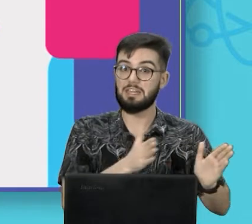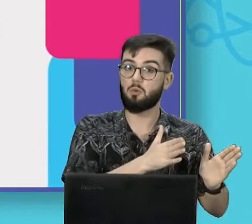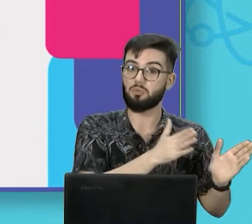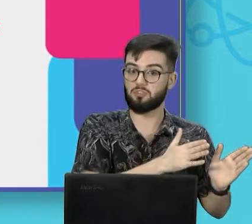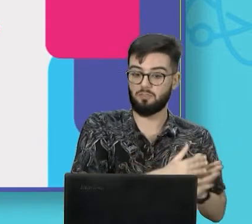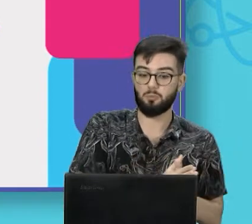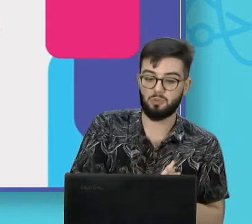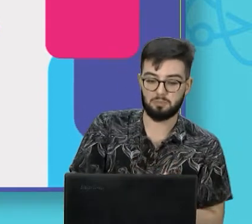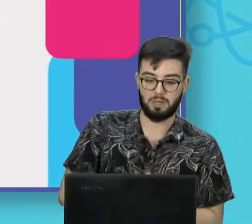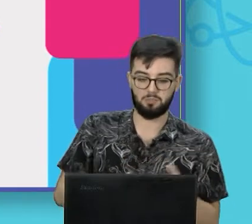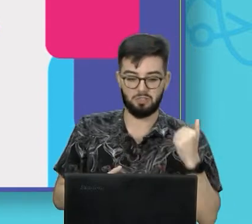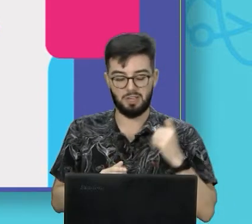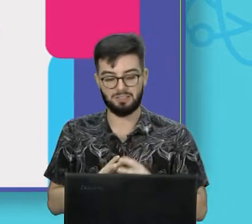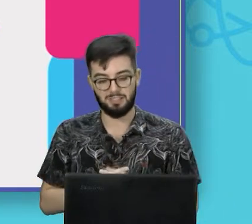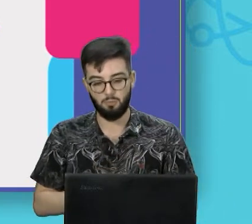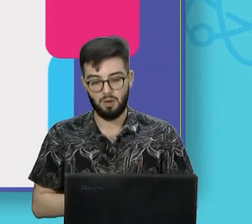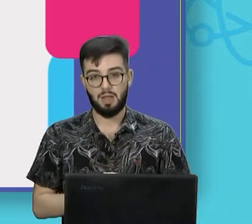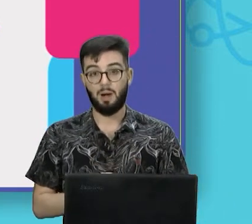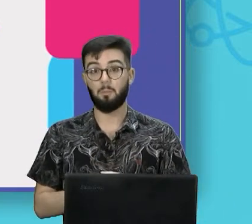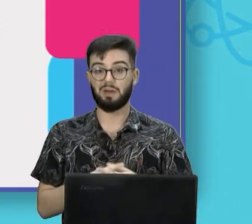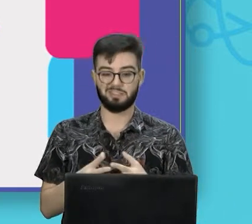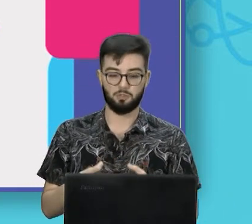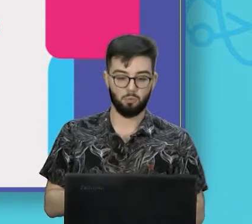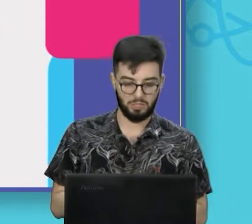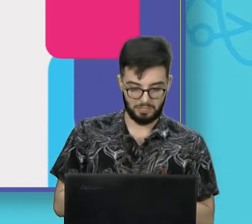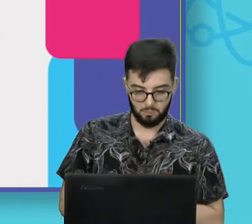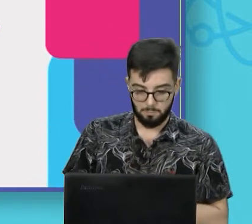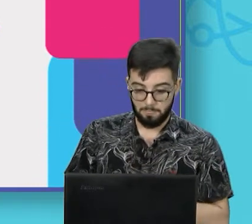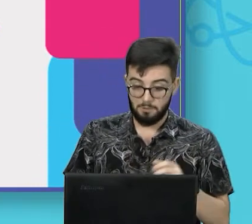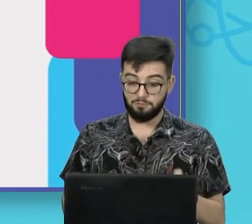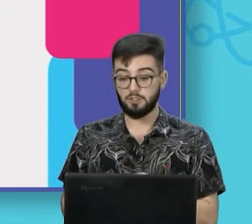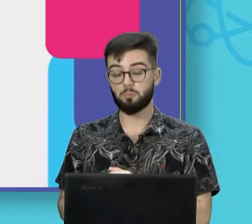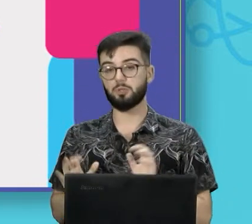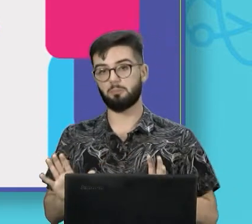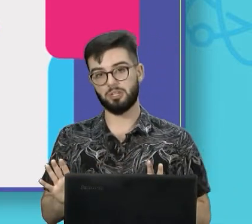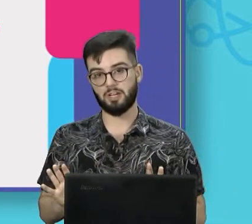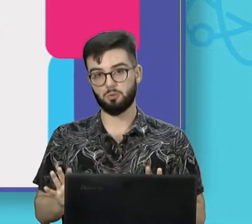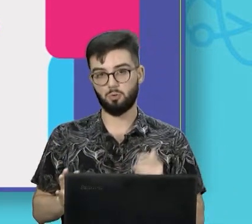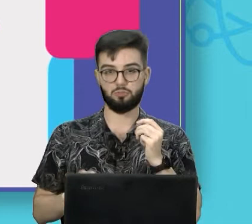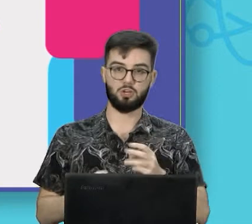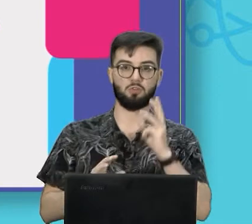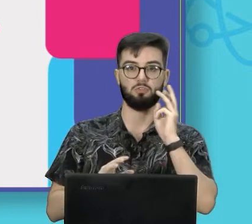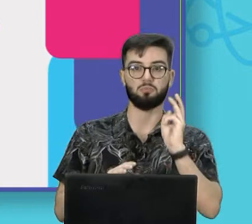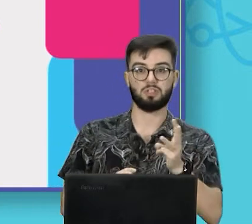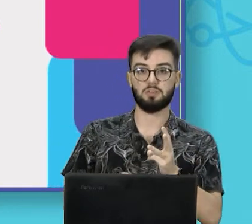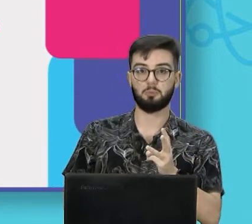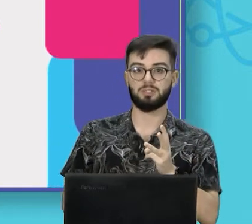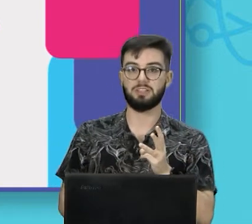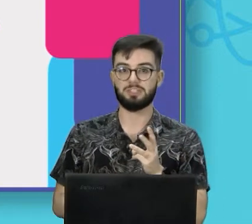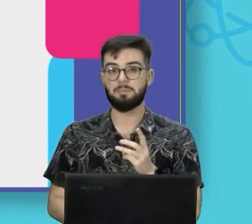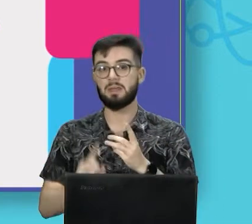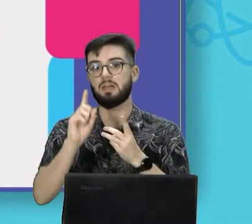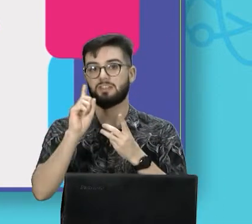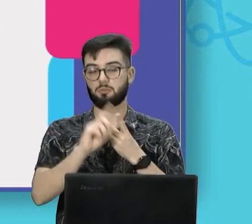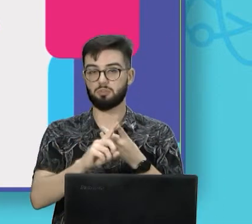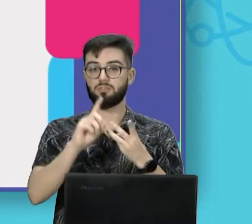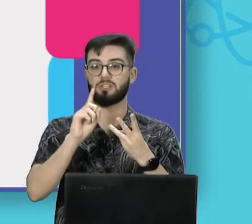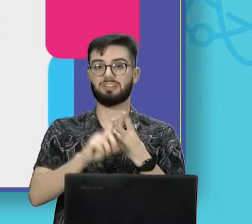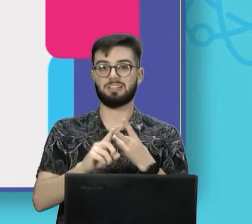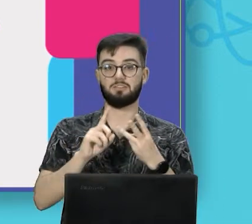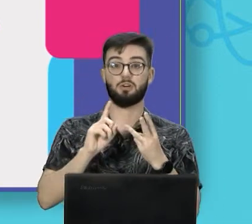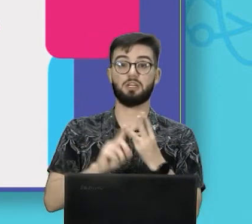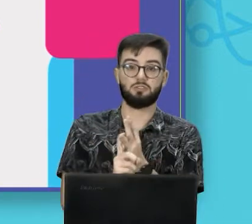ela mantém e conserva muito aspectos ligados ao ao passado Monark fim do Poder moderador ou seja agora são três poderes né